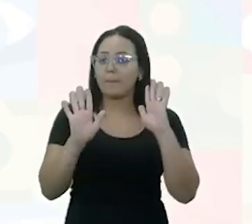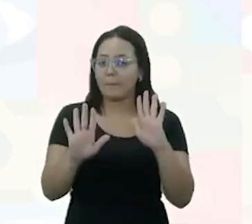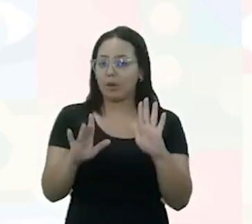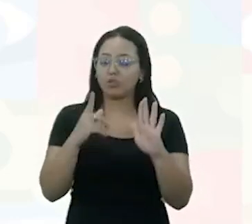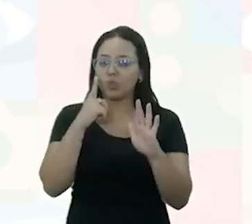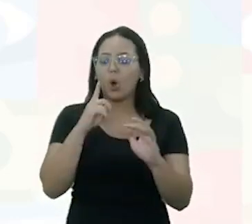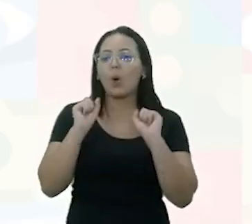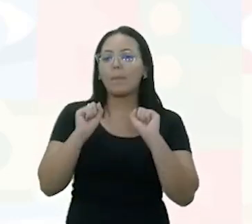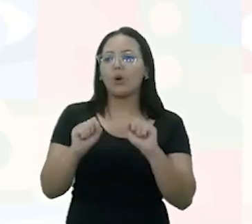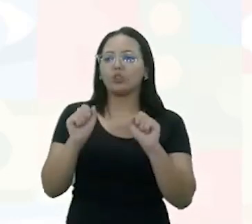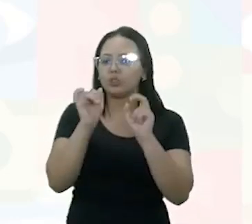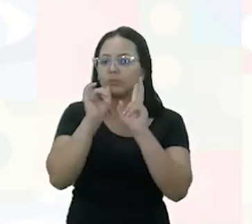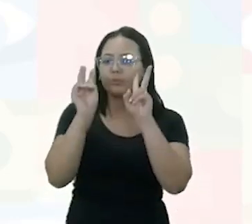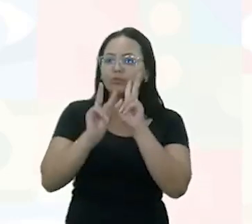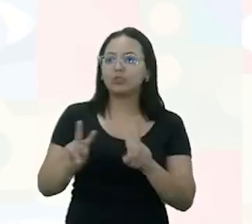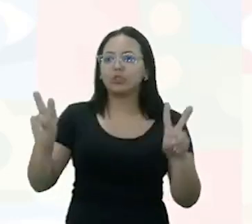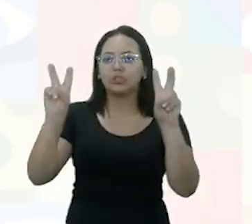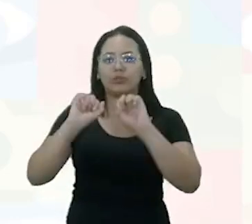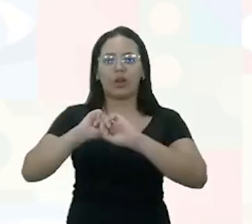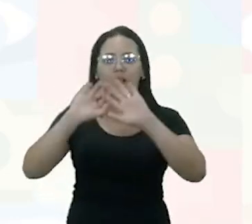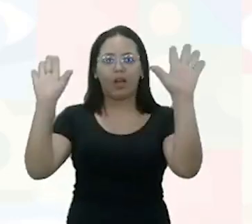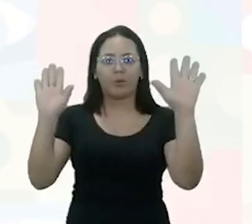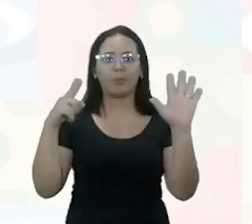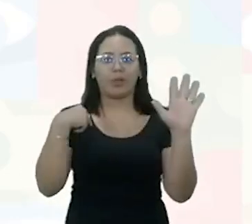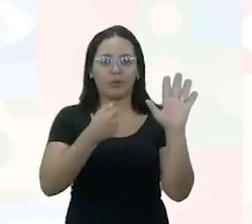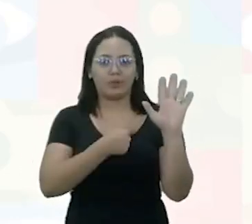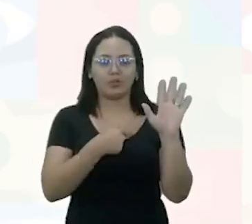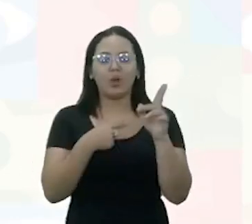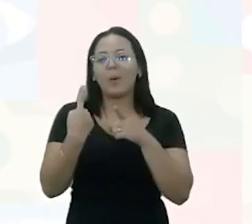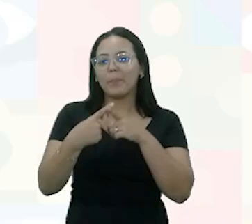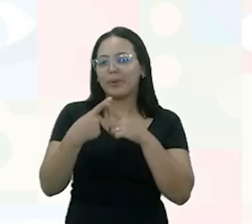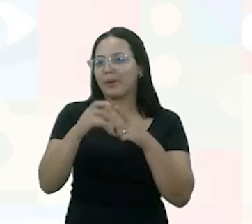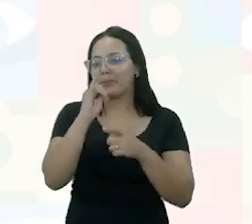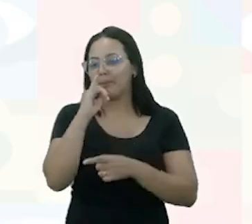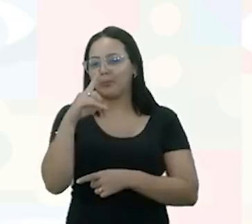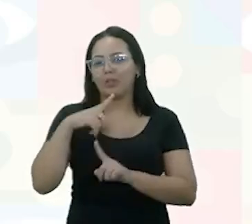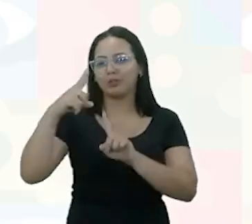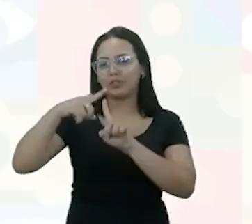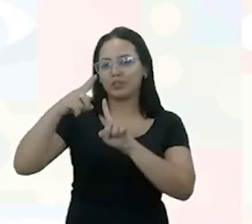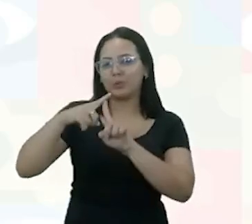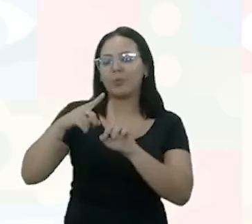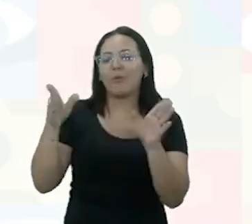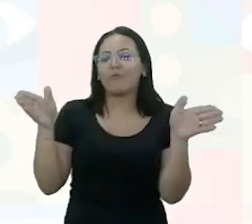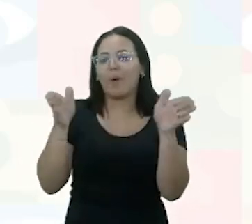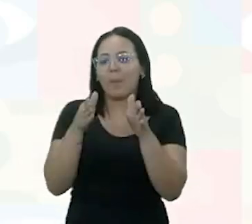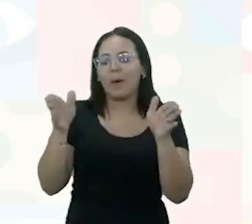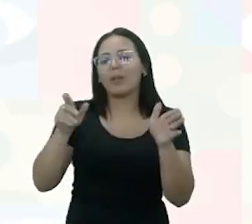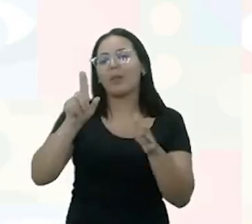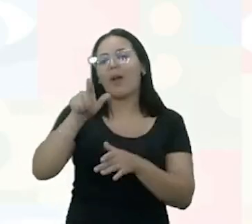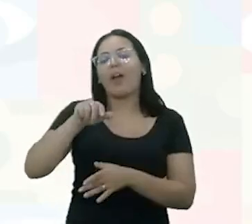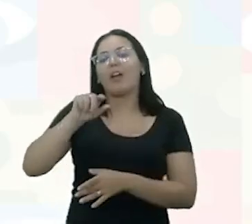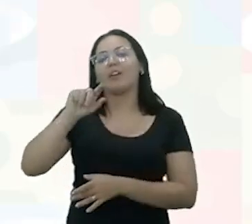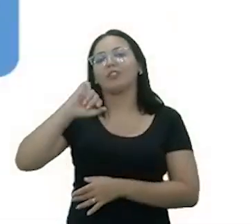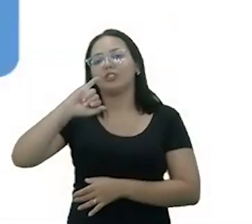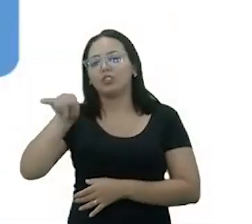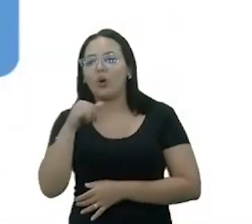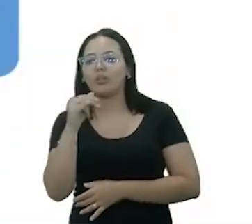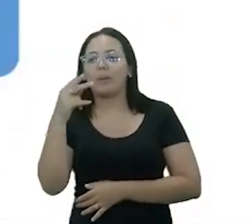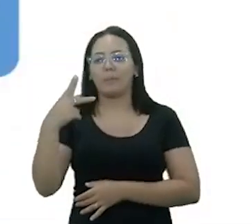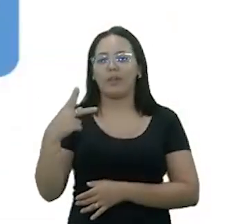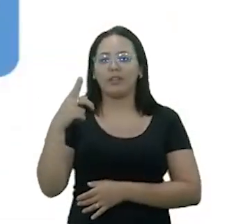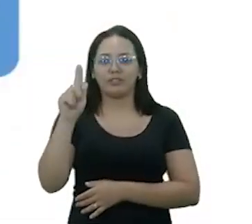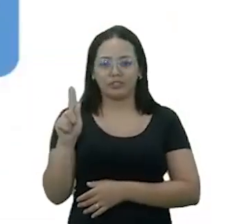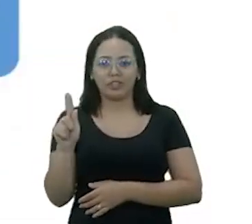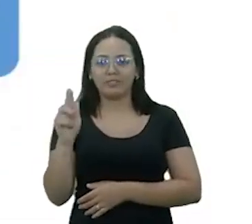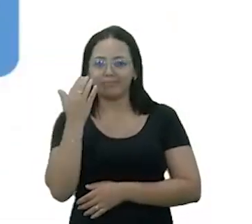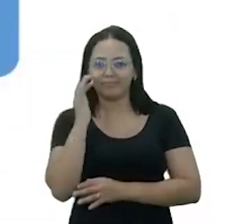vai ficar visível para a gente. Qual o tipo de formato que é assim? O formato JPG. Por outro